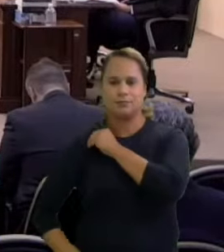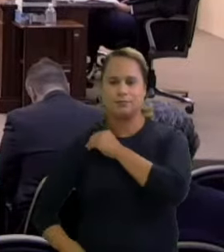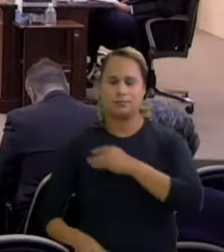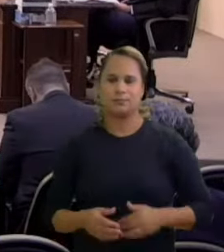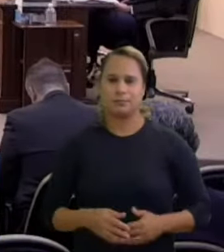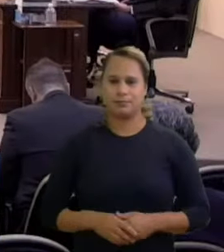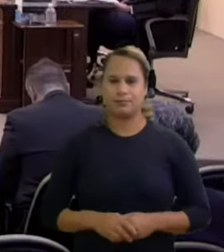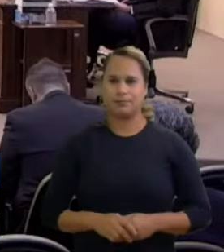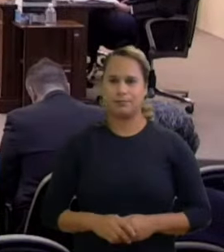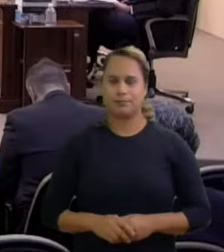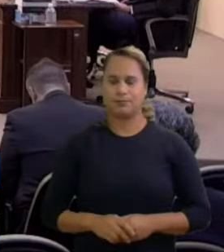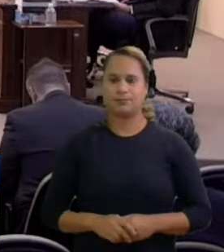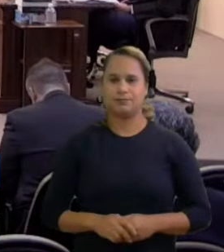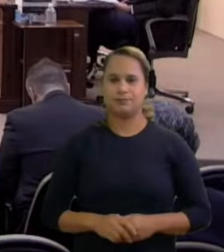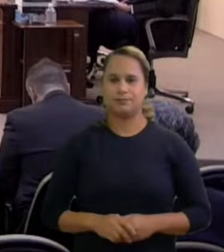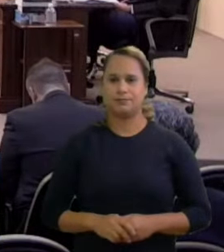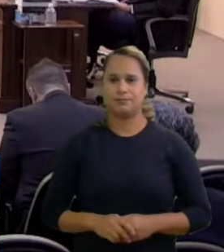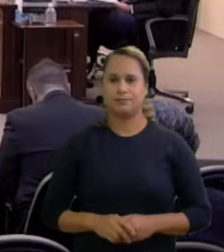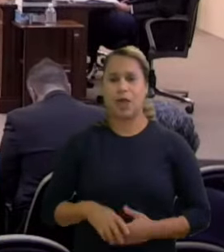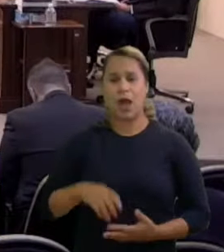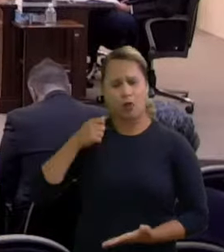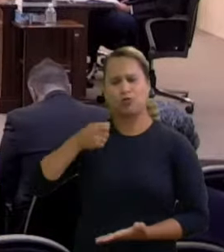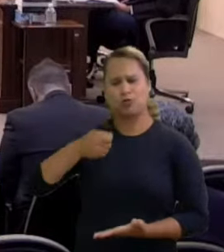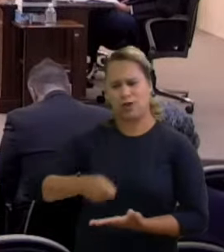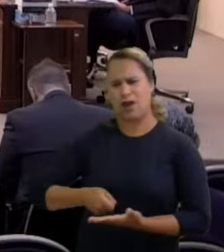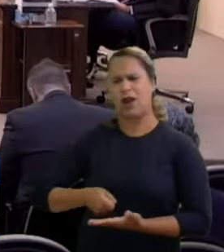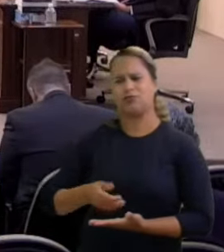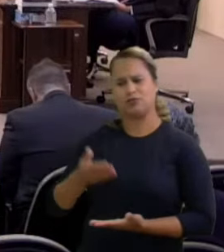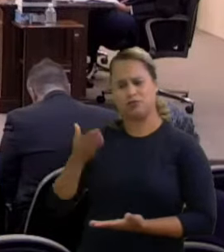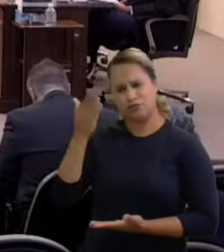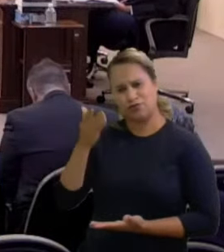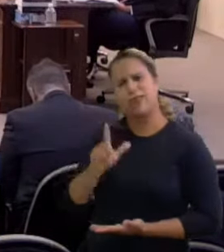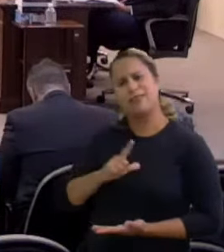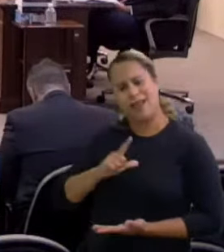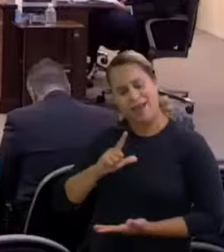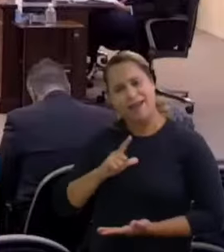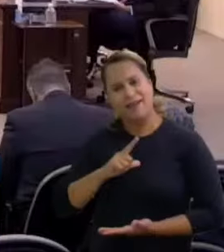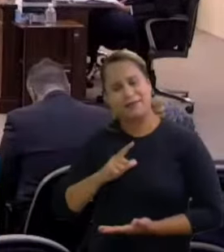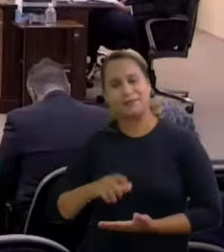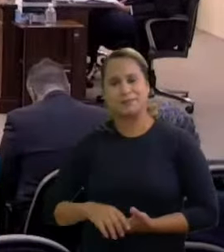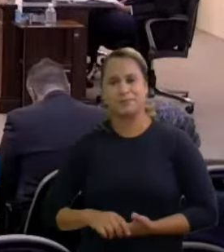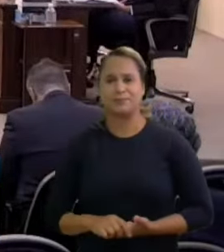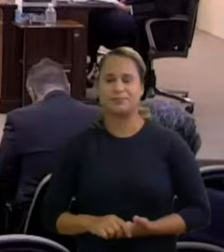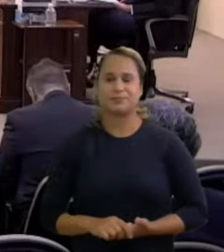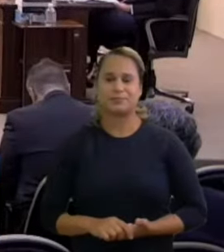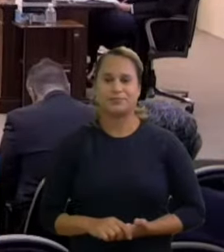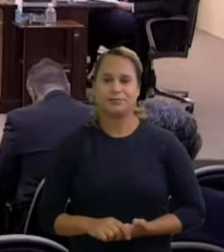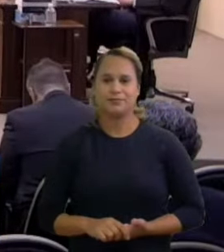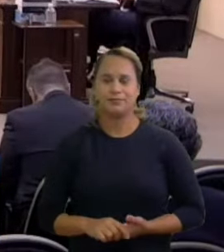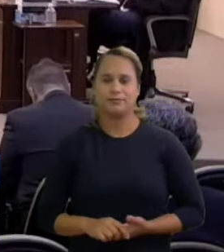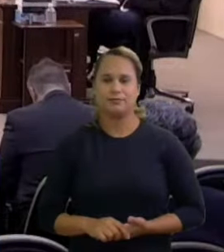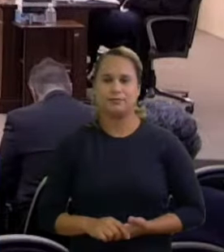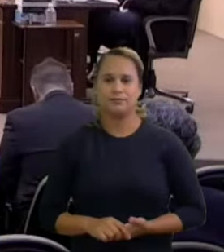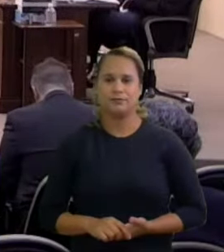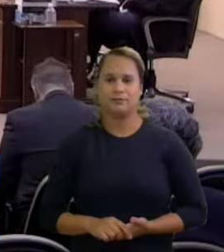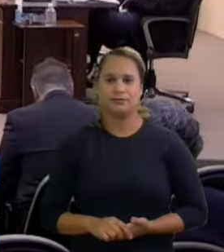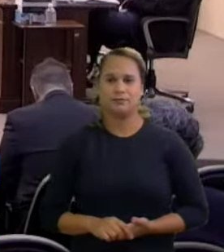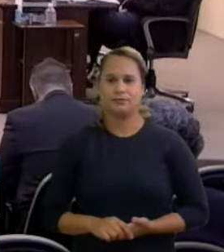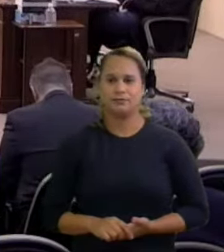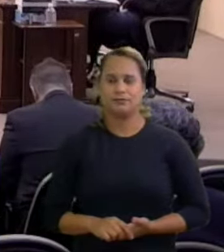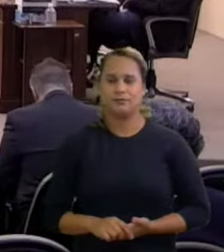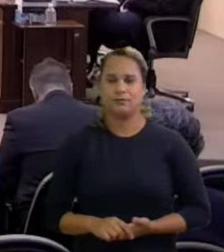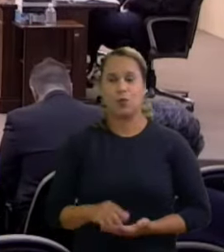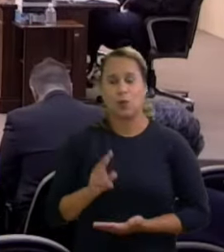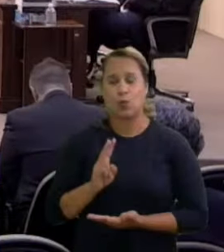com a autoridade que vossa excelência atende ouvidora da mulher do Tribunal Regional Eleitoral do Paraná dando